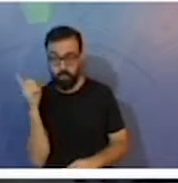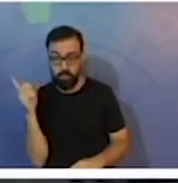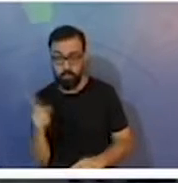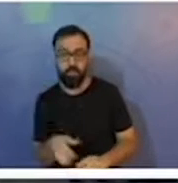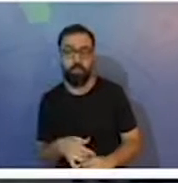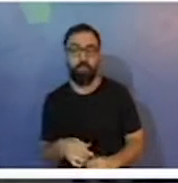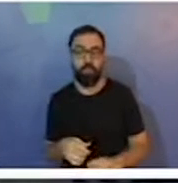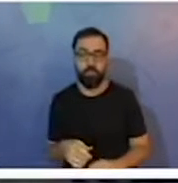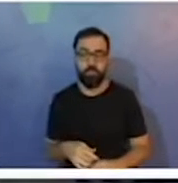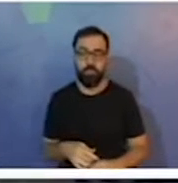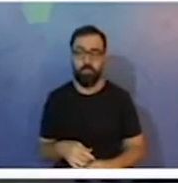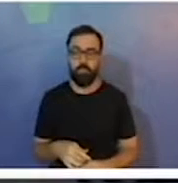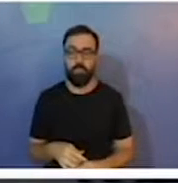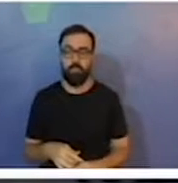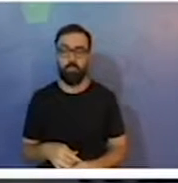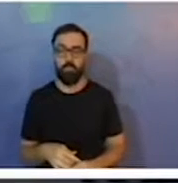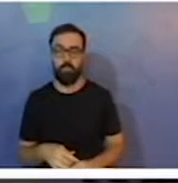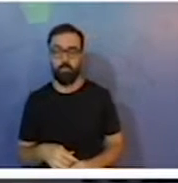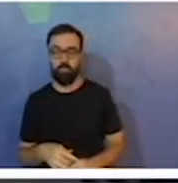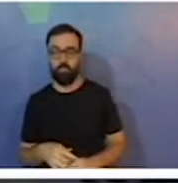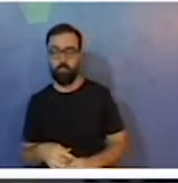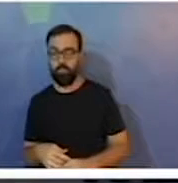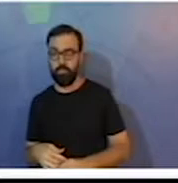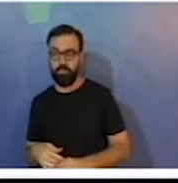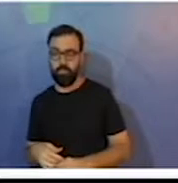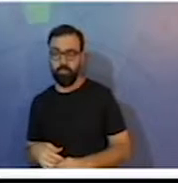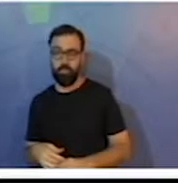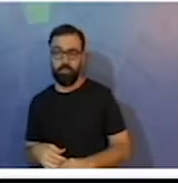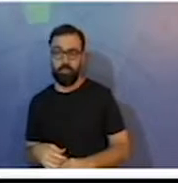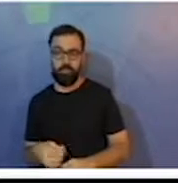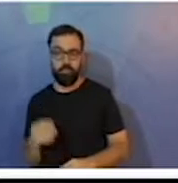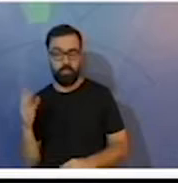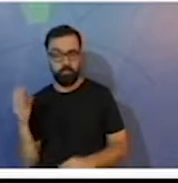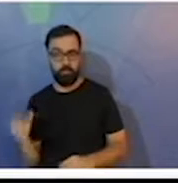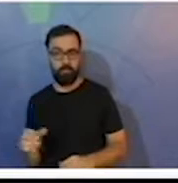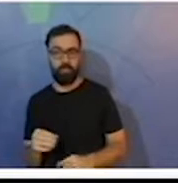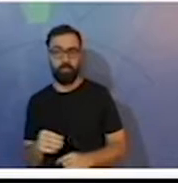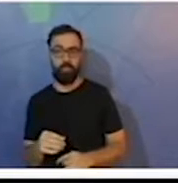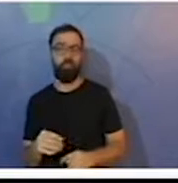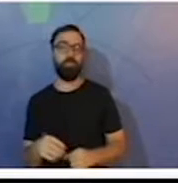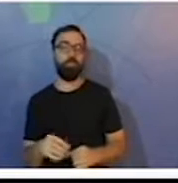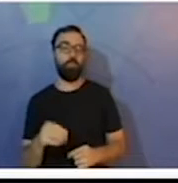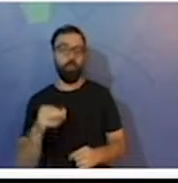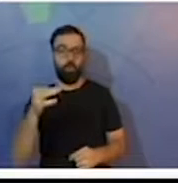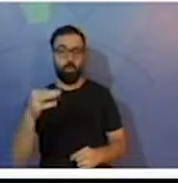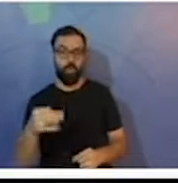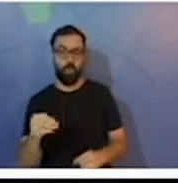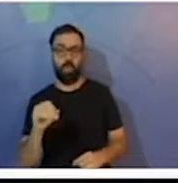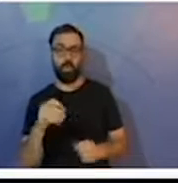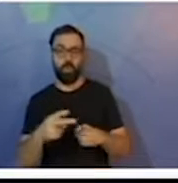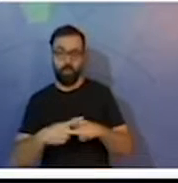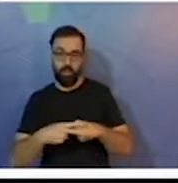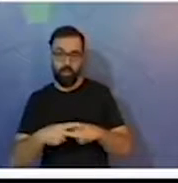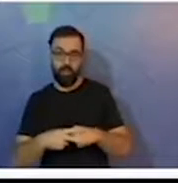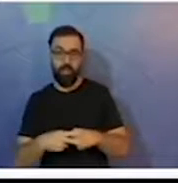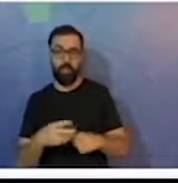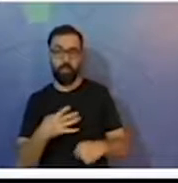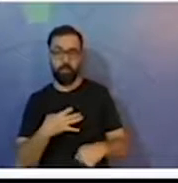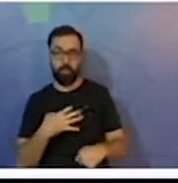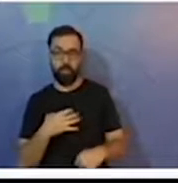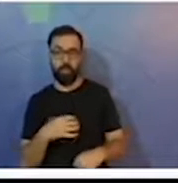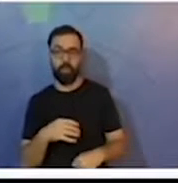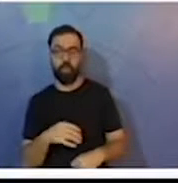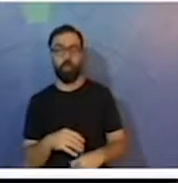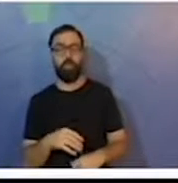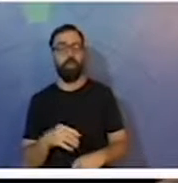não é faz o colar de ovos O correto é possa o colar de ovos e claro que